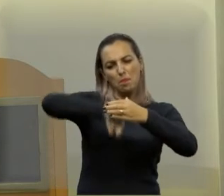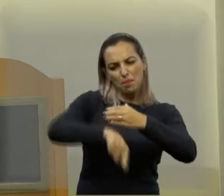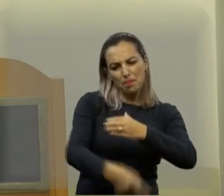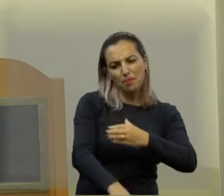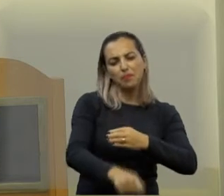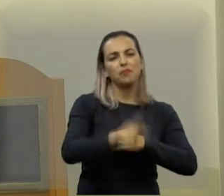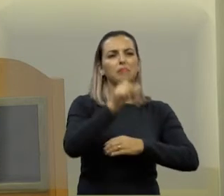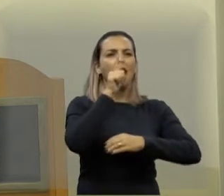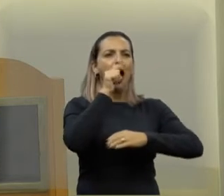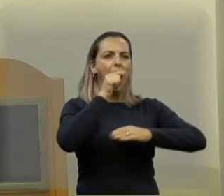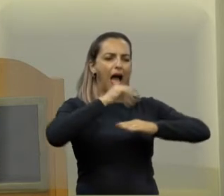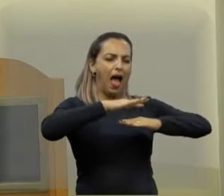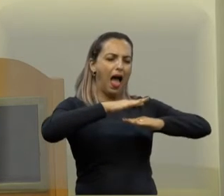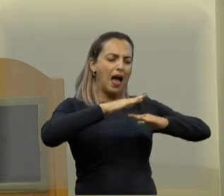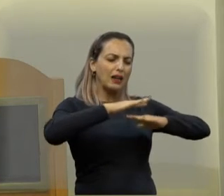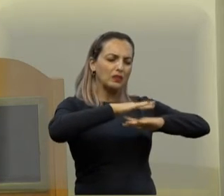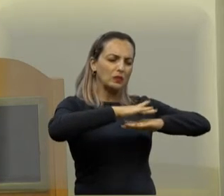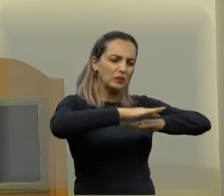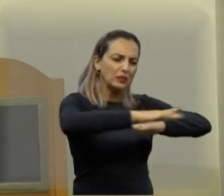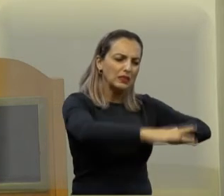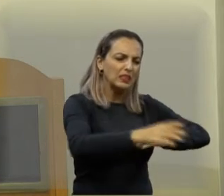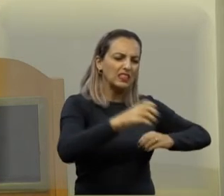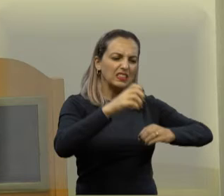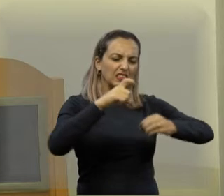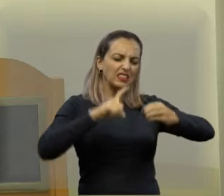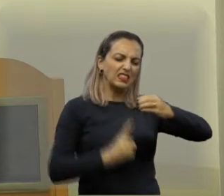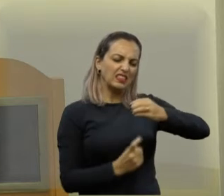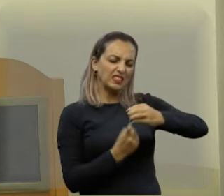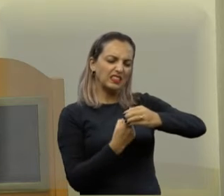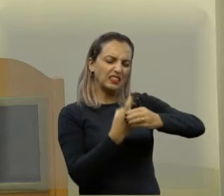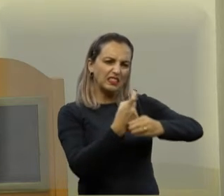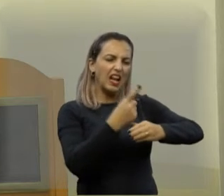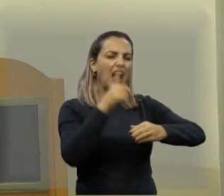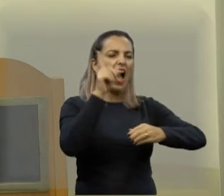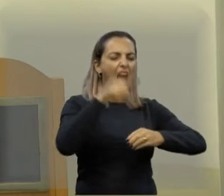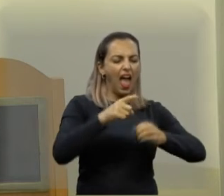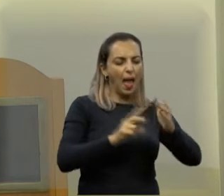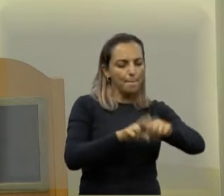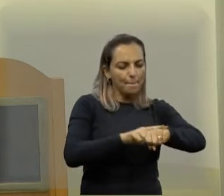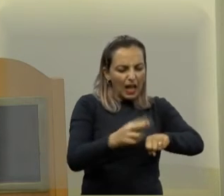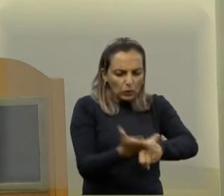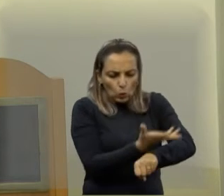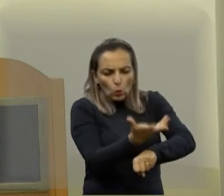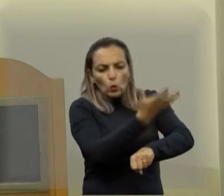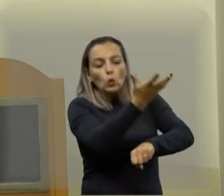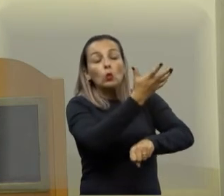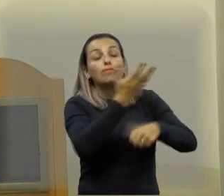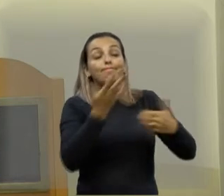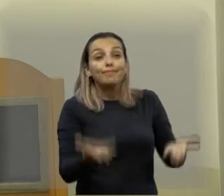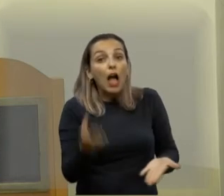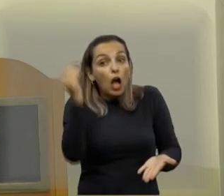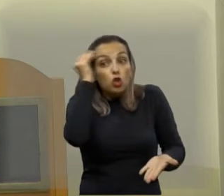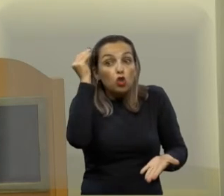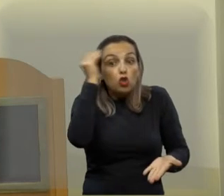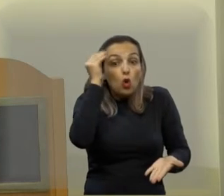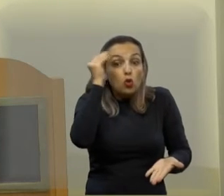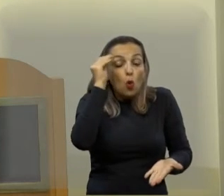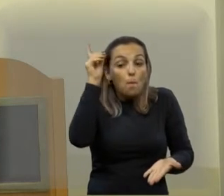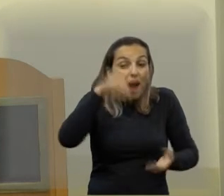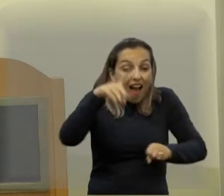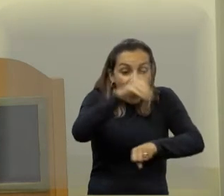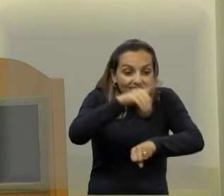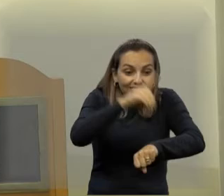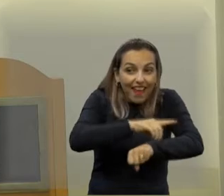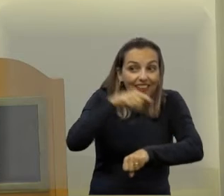com água com larvas com mato então o grande a grande culpada de todos